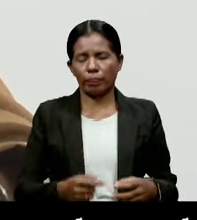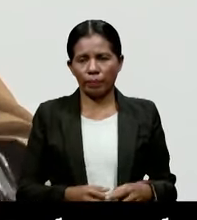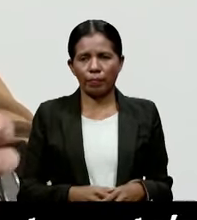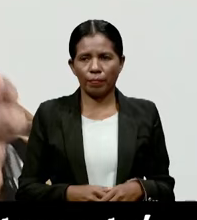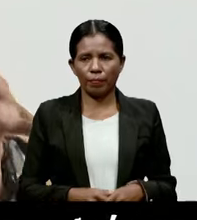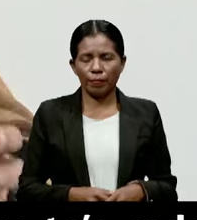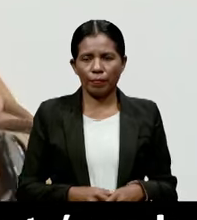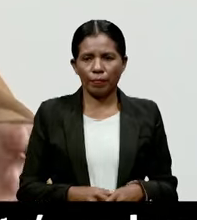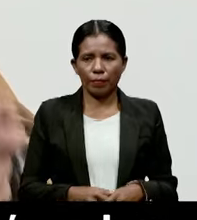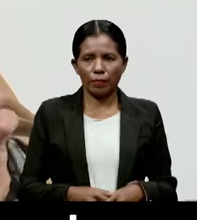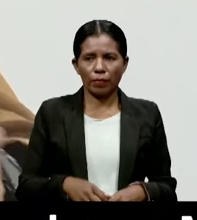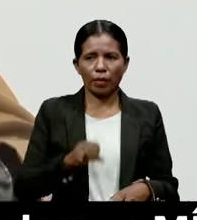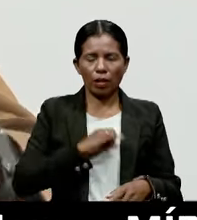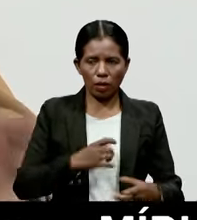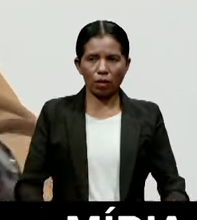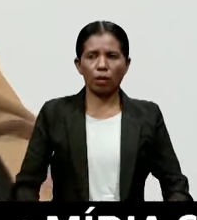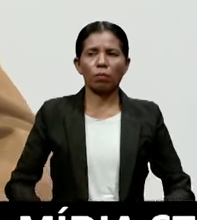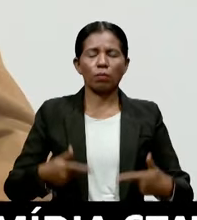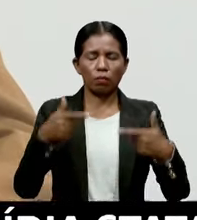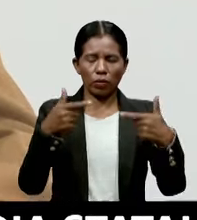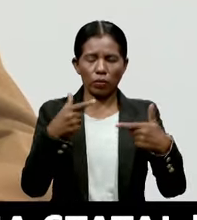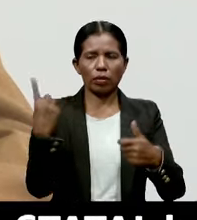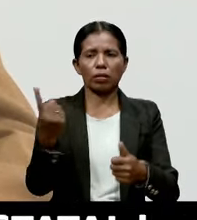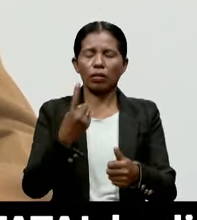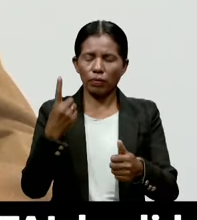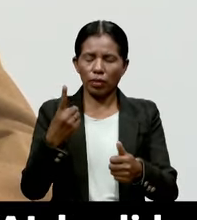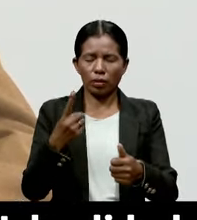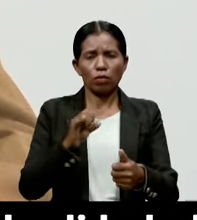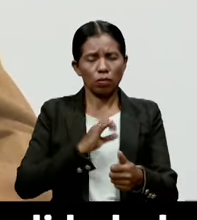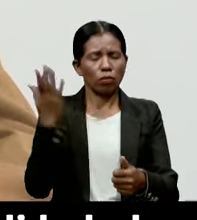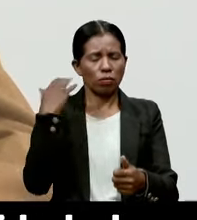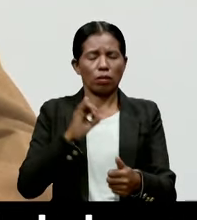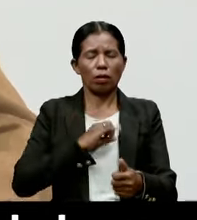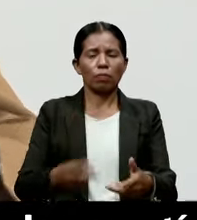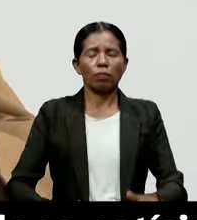Abu ulus mori sedus tos lai lara ihin mat natar nara.